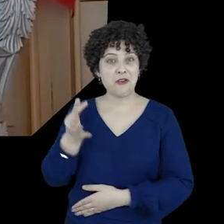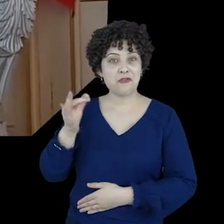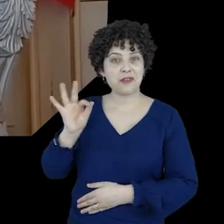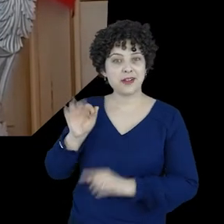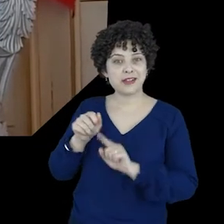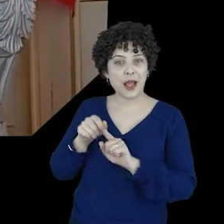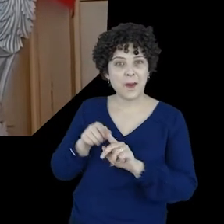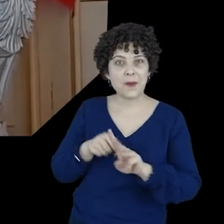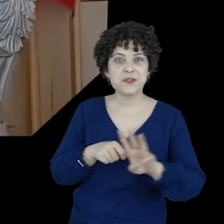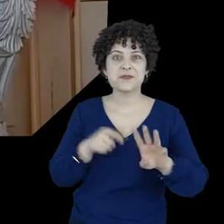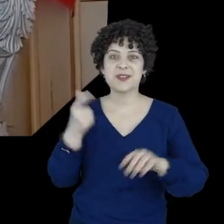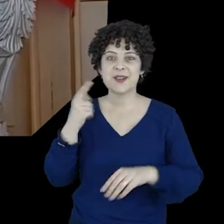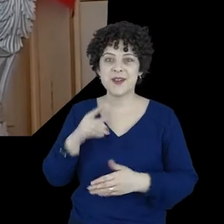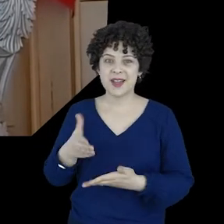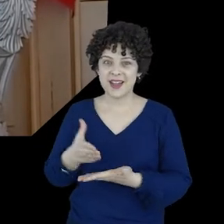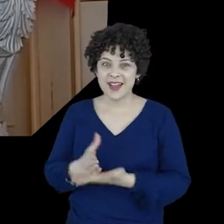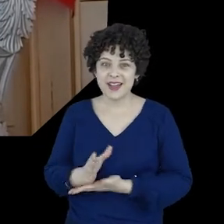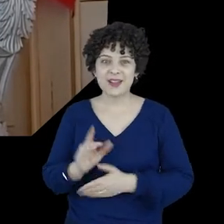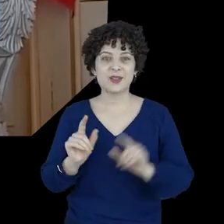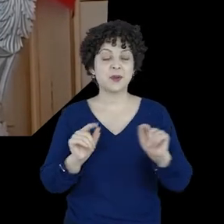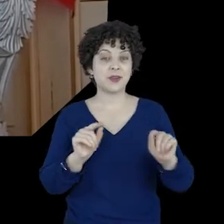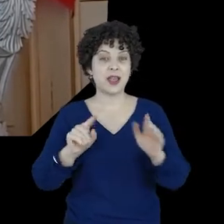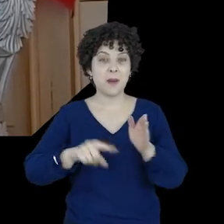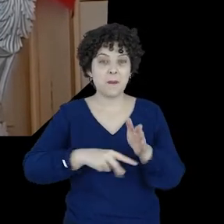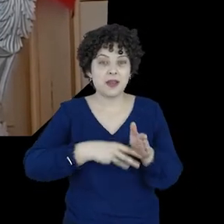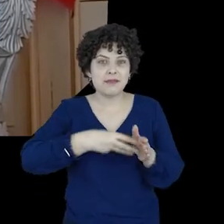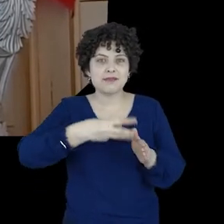a aprovação na França há alguns meses